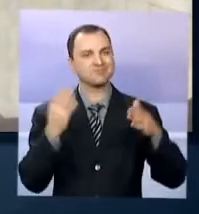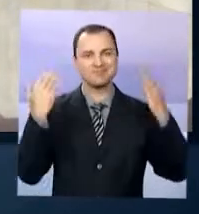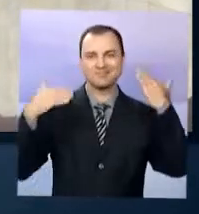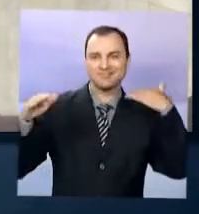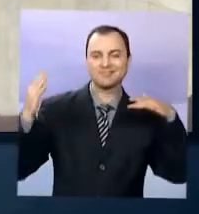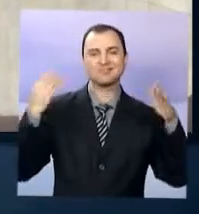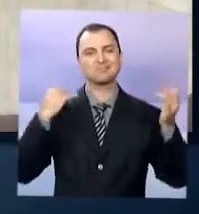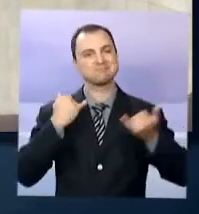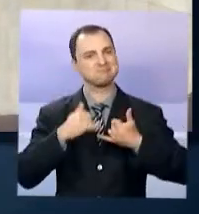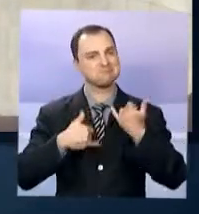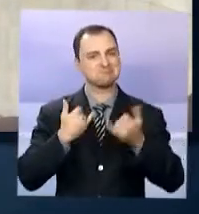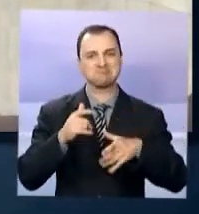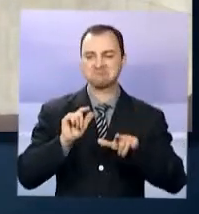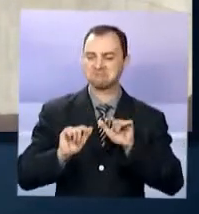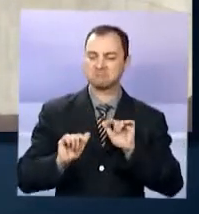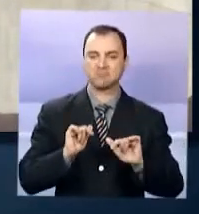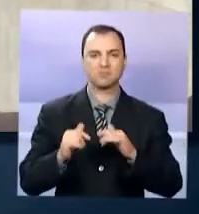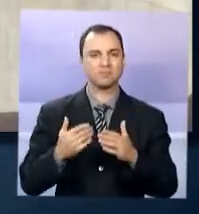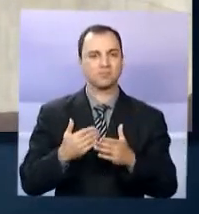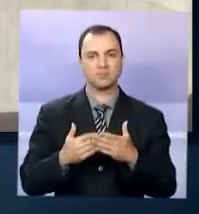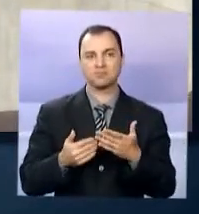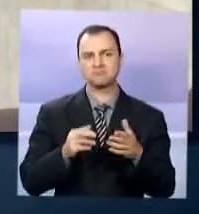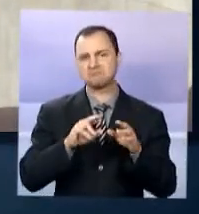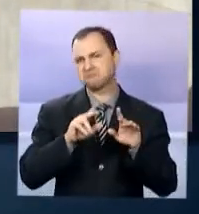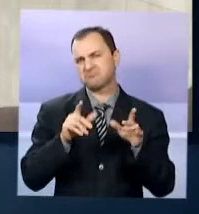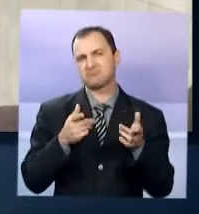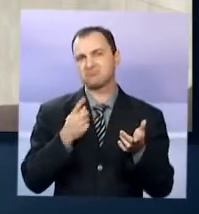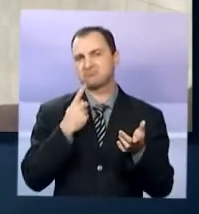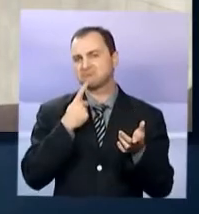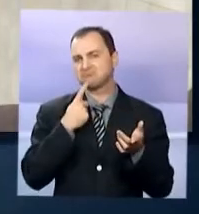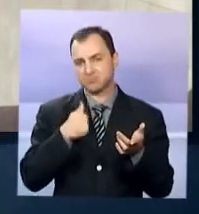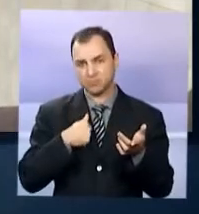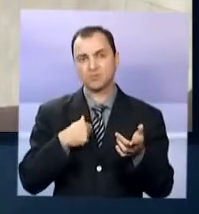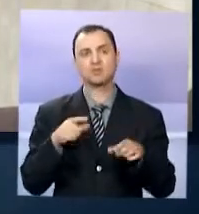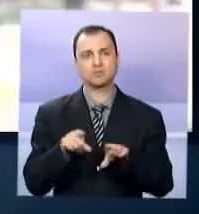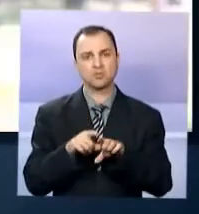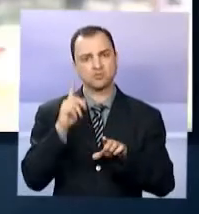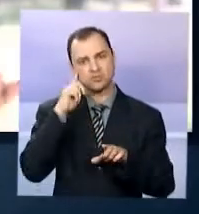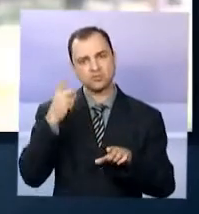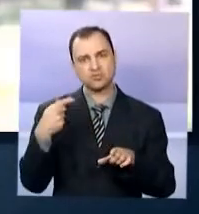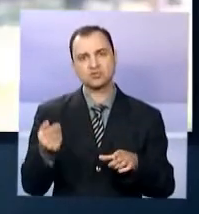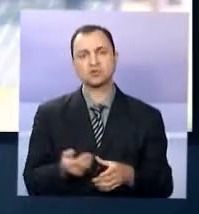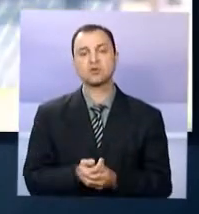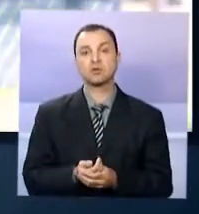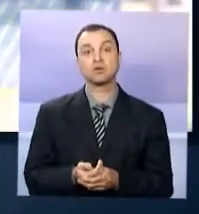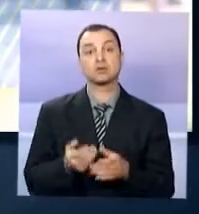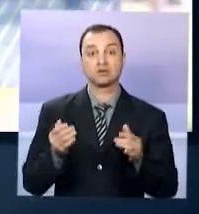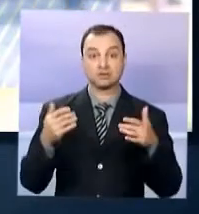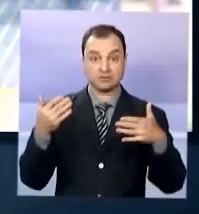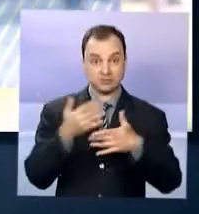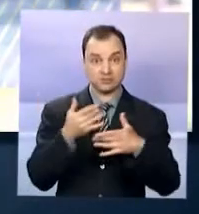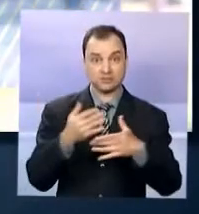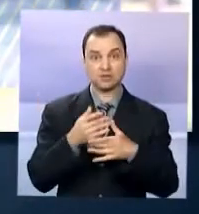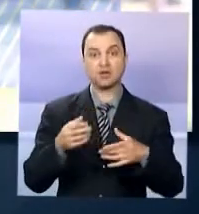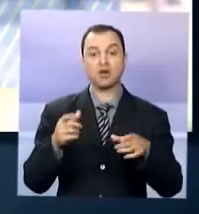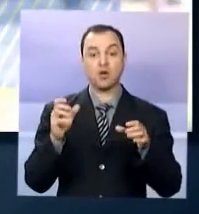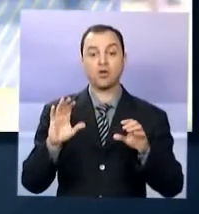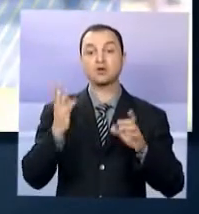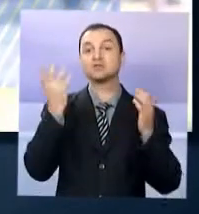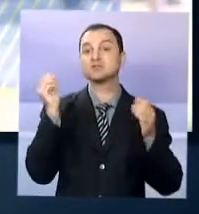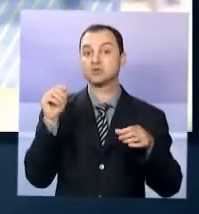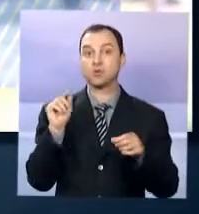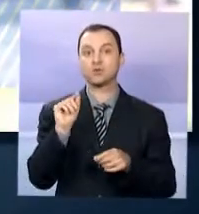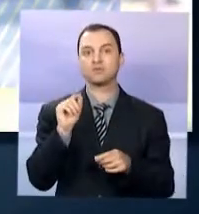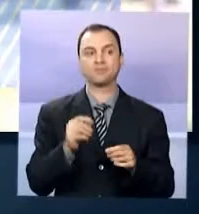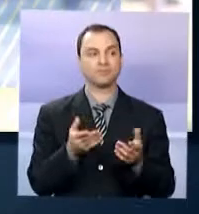seu lazer fazer o seu trabalho fazer as suas necessidades do dia a dia então nas cidades funciona